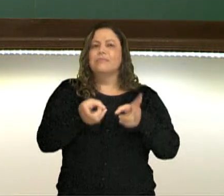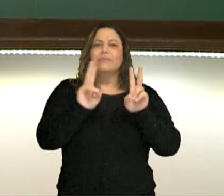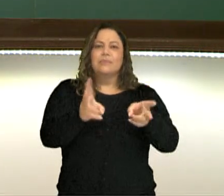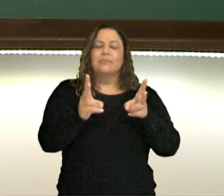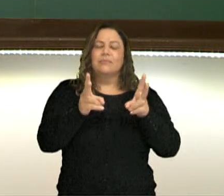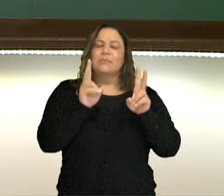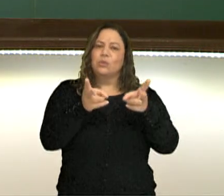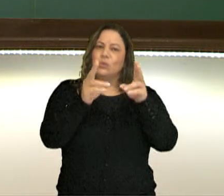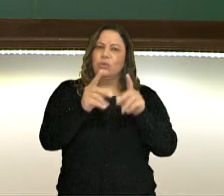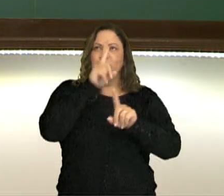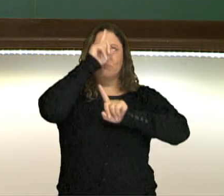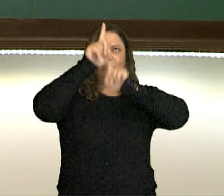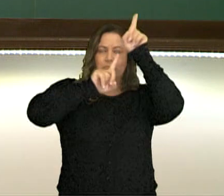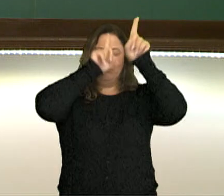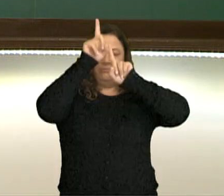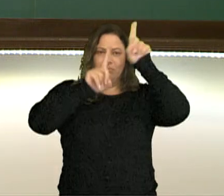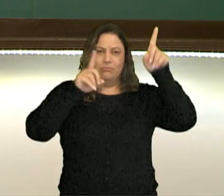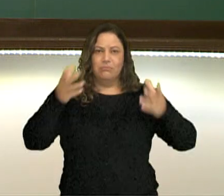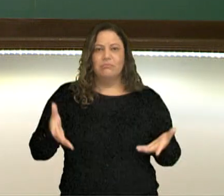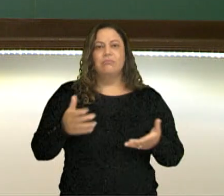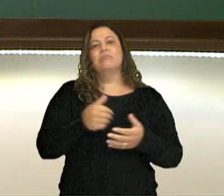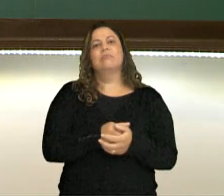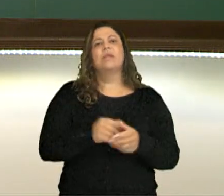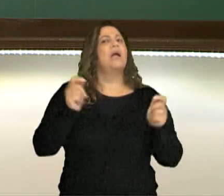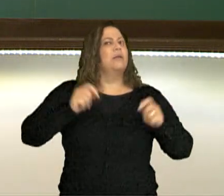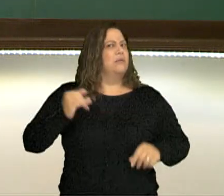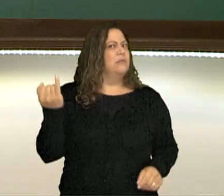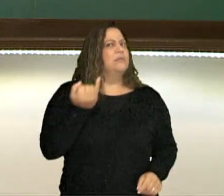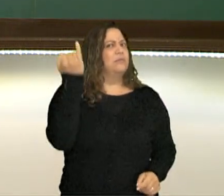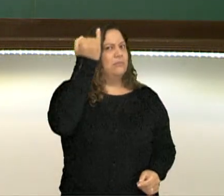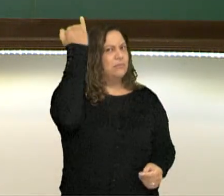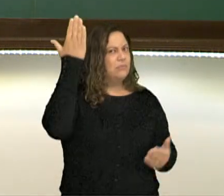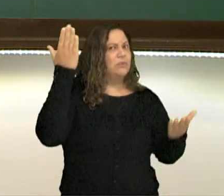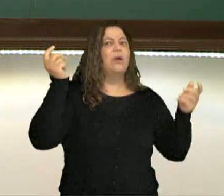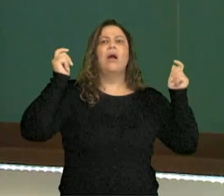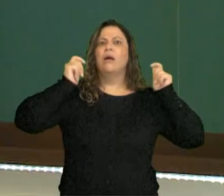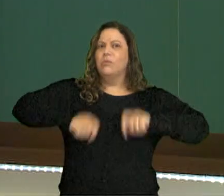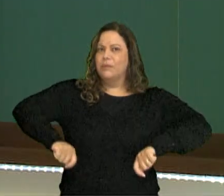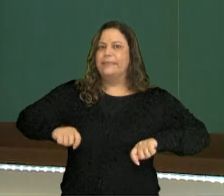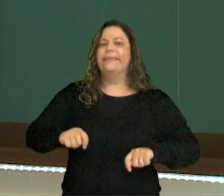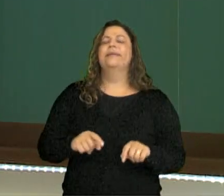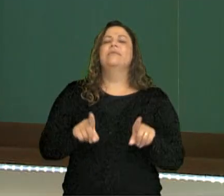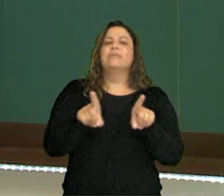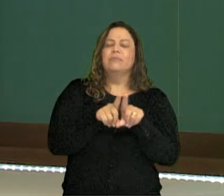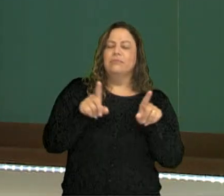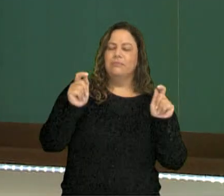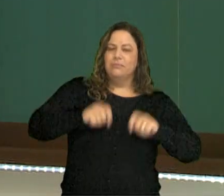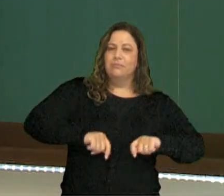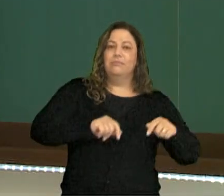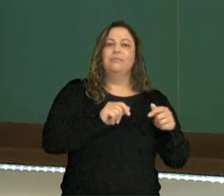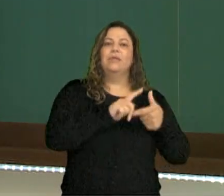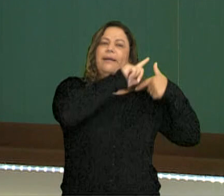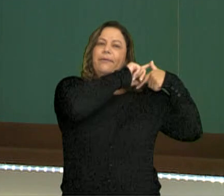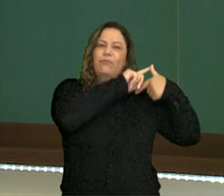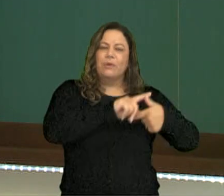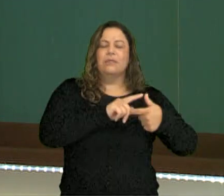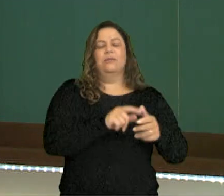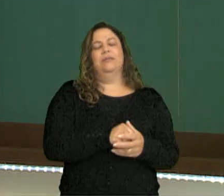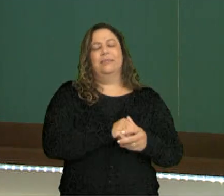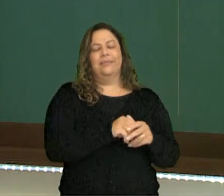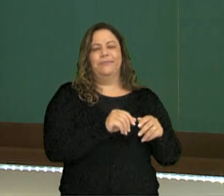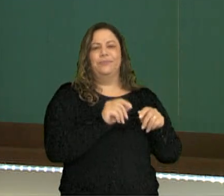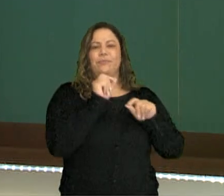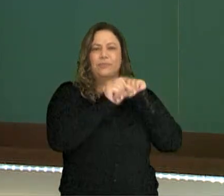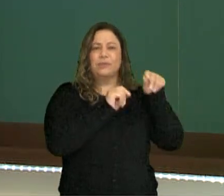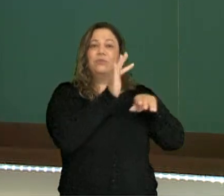depois que foi criada. Então, esse é um registro importante. Podendo ser de forma tradicional, convencional, né?